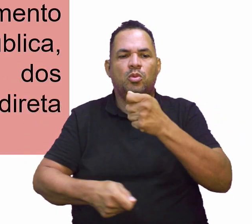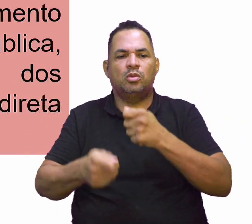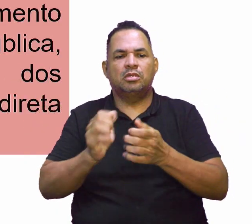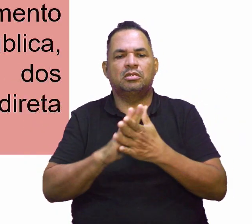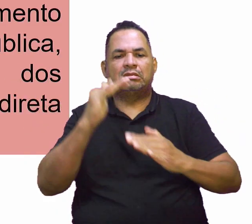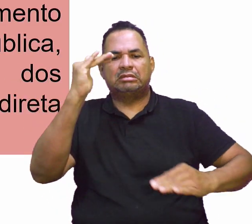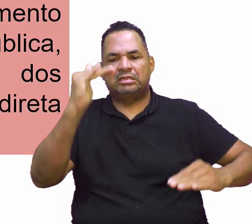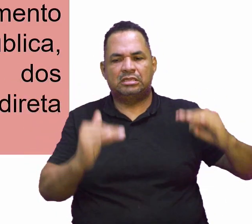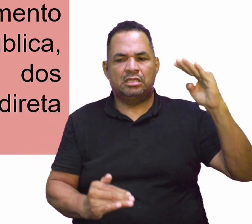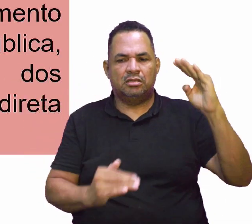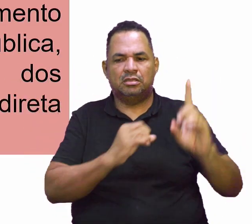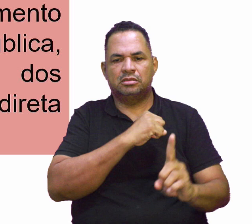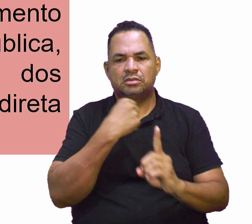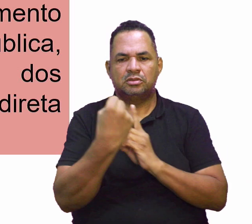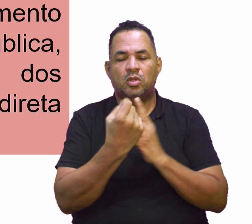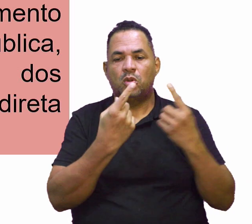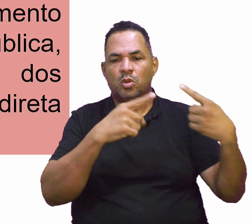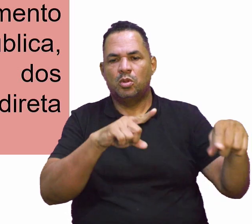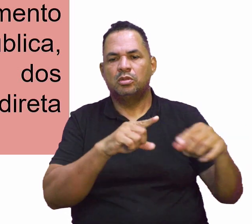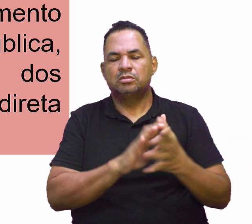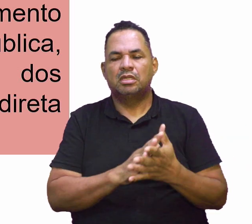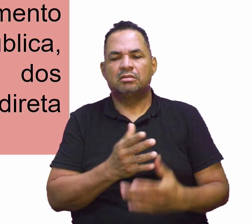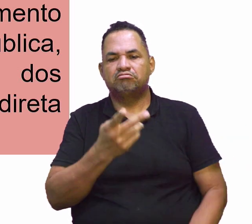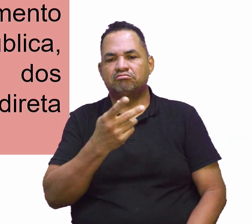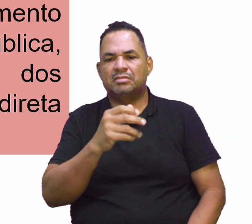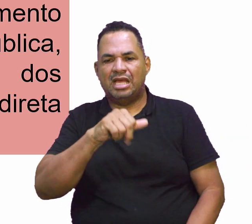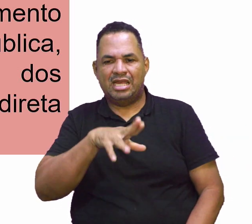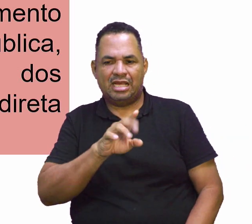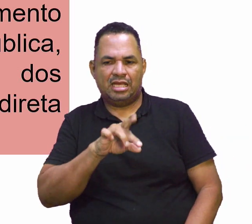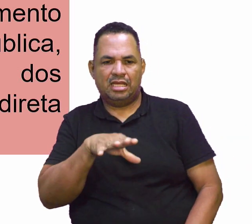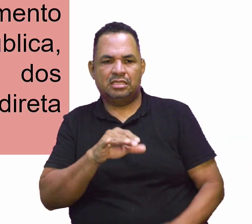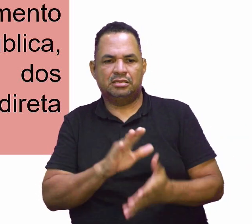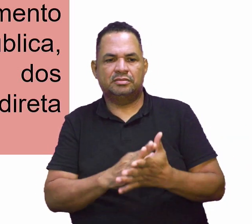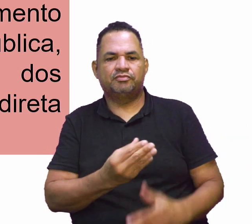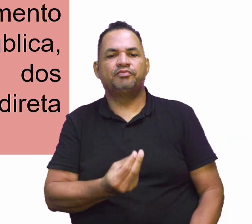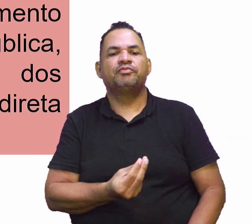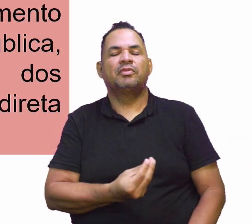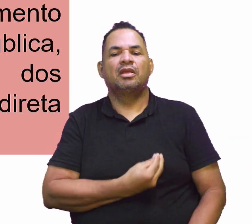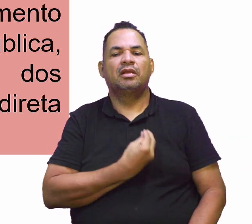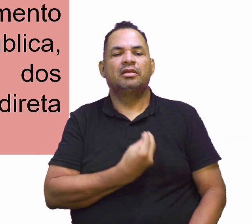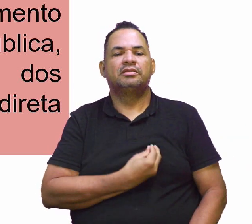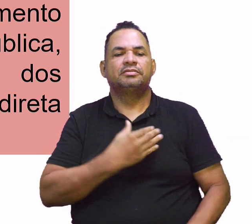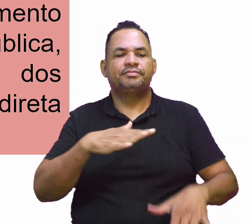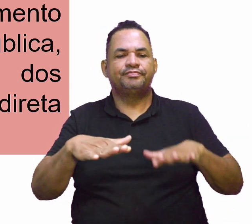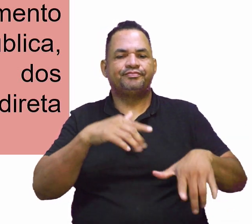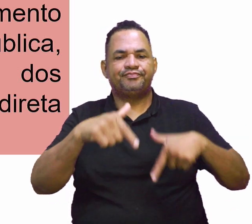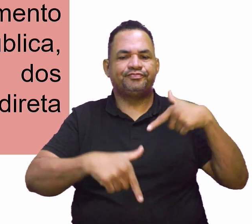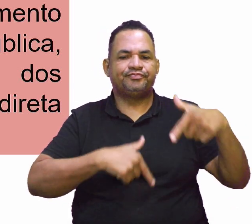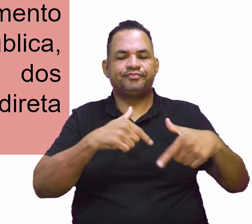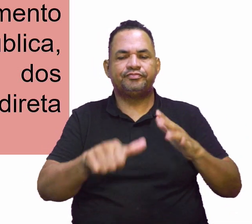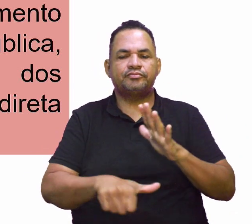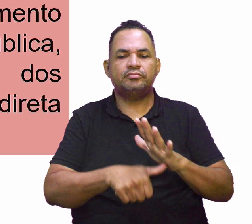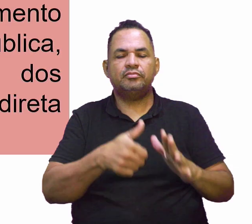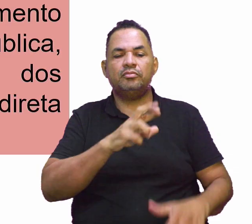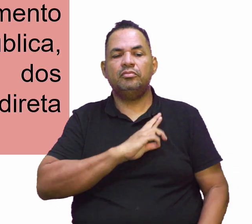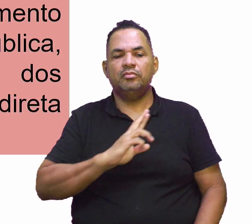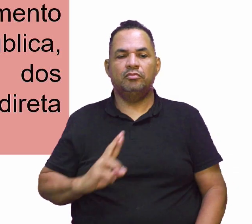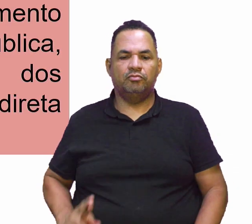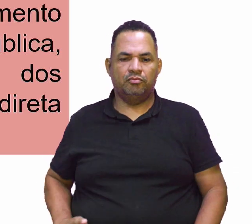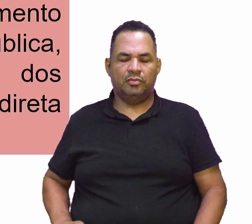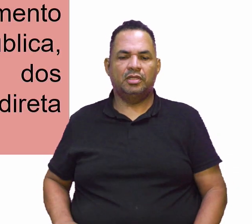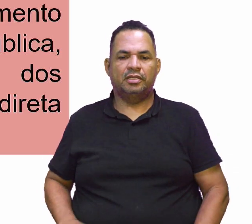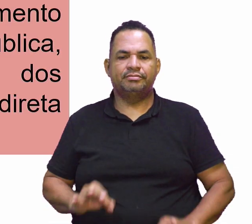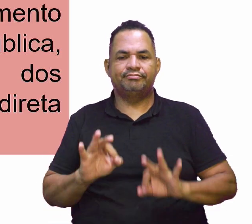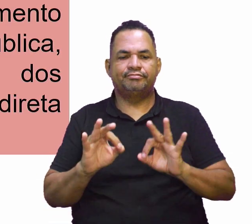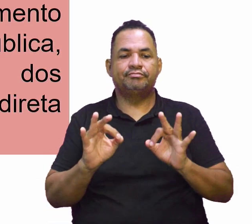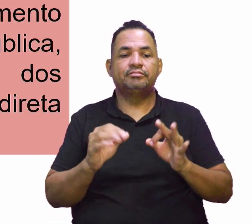social. Os anarquistas tiveram forte presença no movimento operário da Primeira República, defendendo